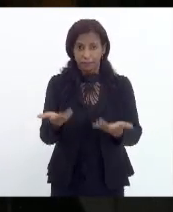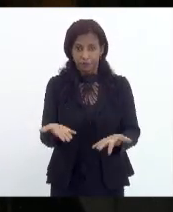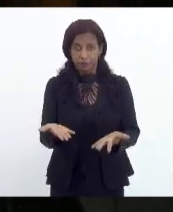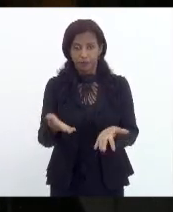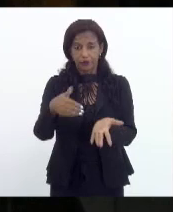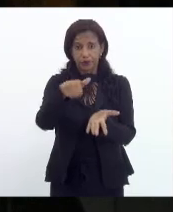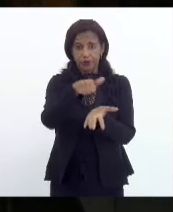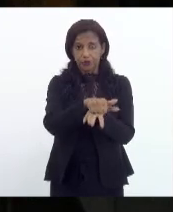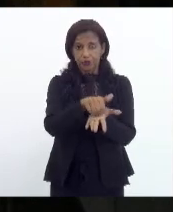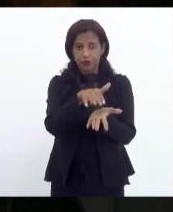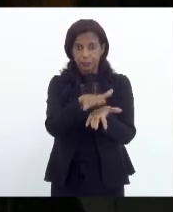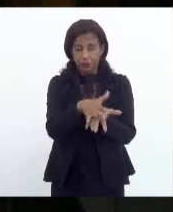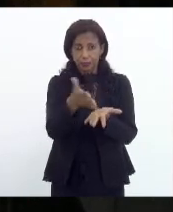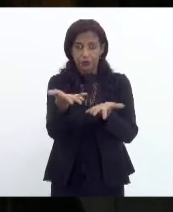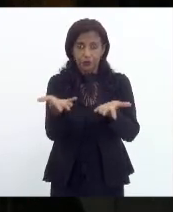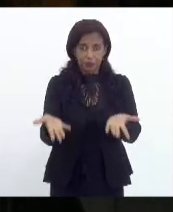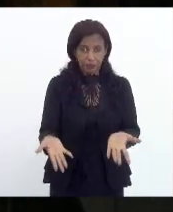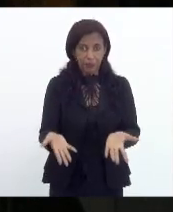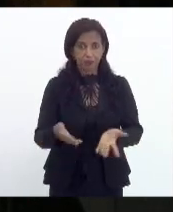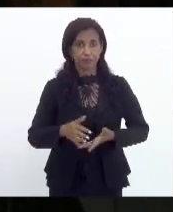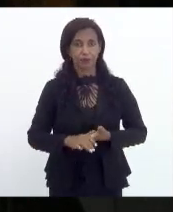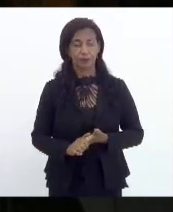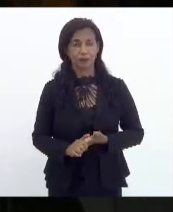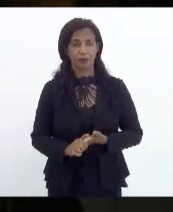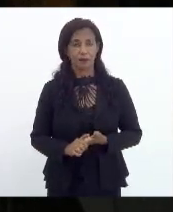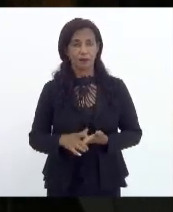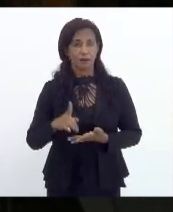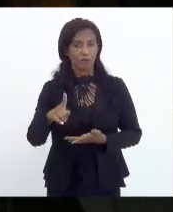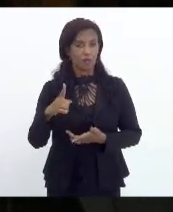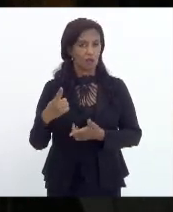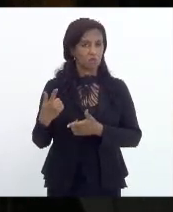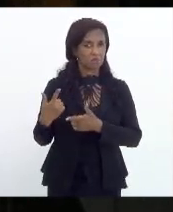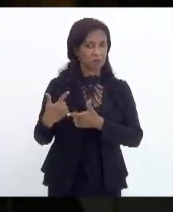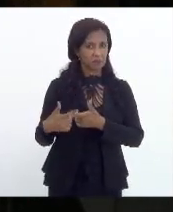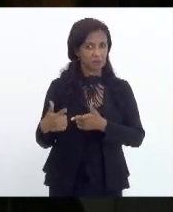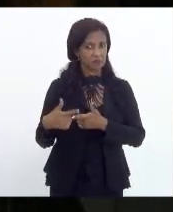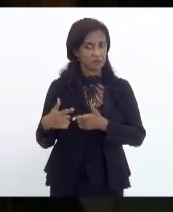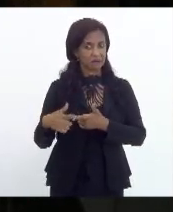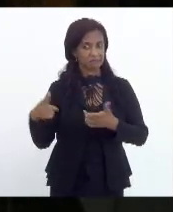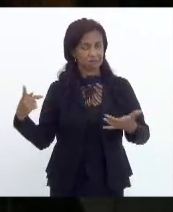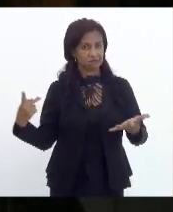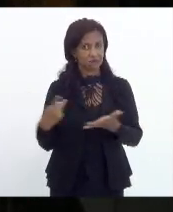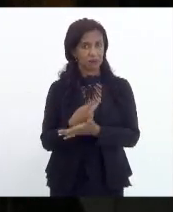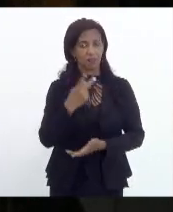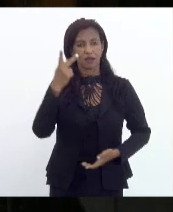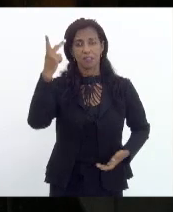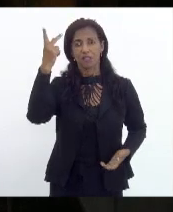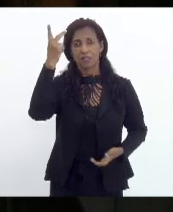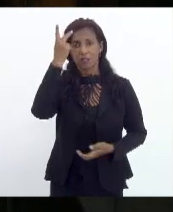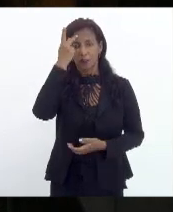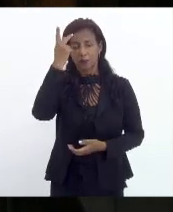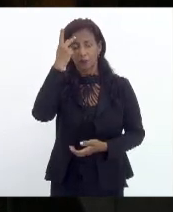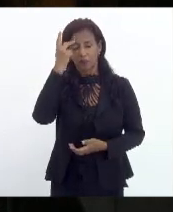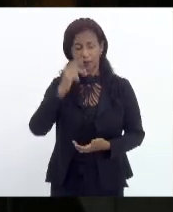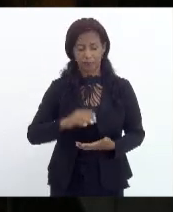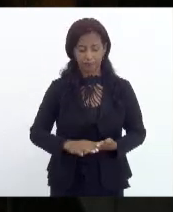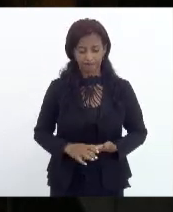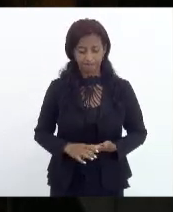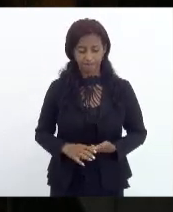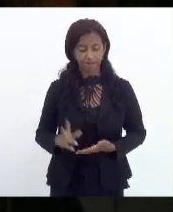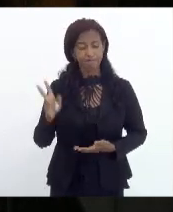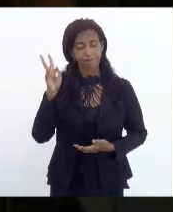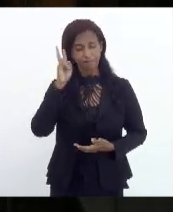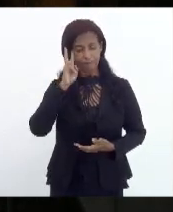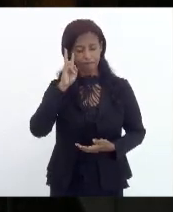é a tal da presente fazer barbaridades lá em São Paulo eu me lembro aqui